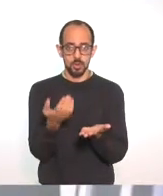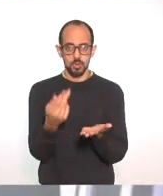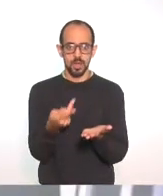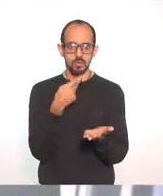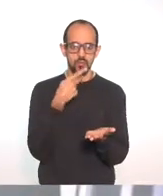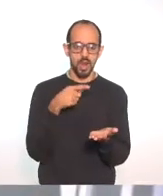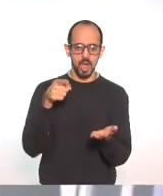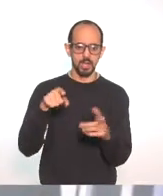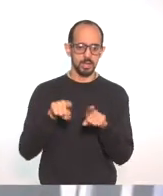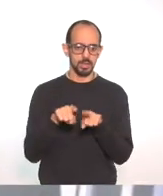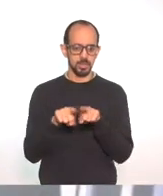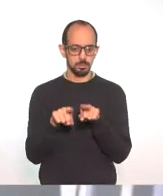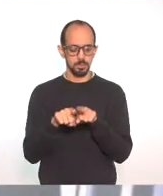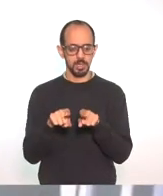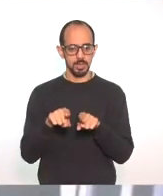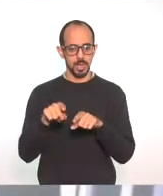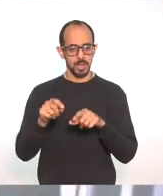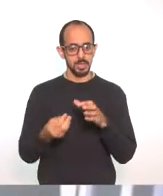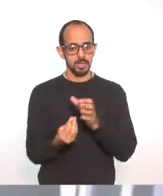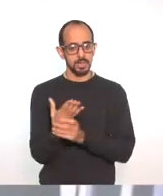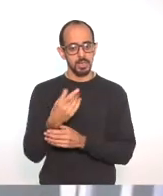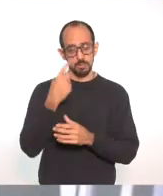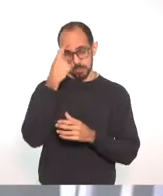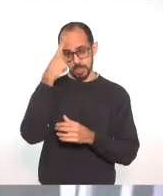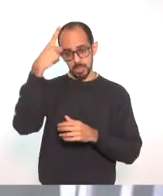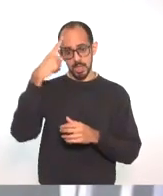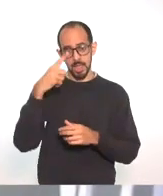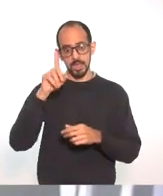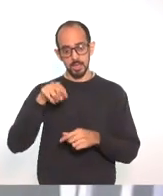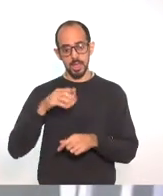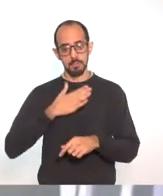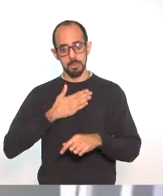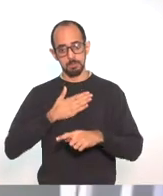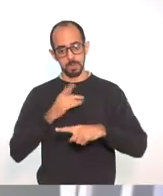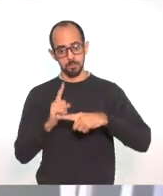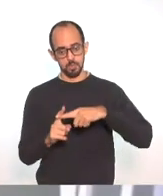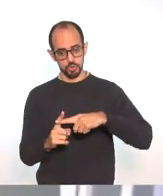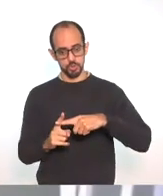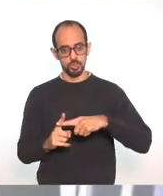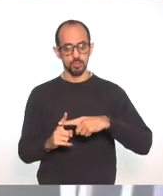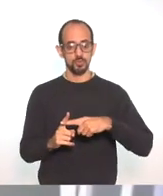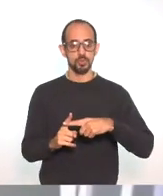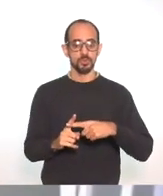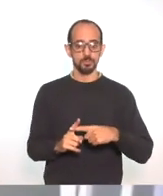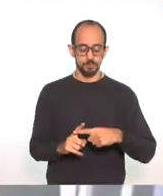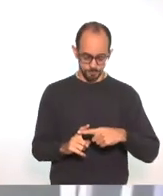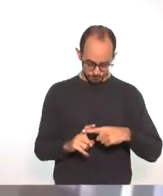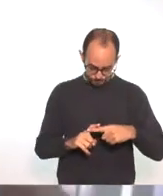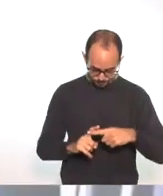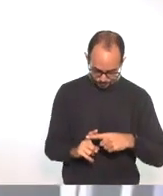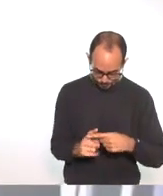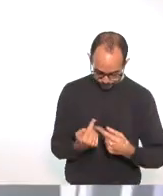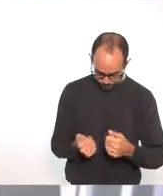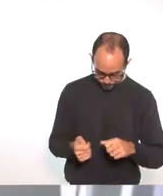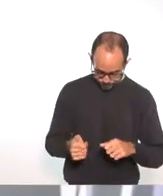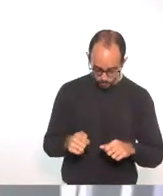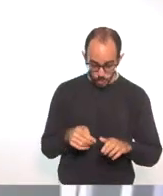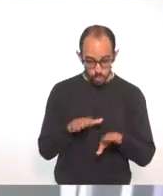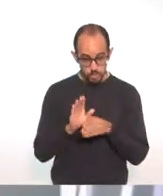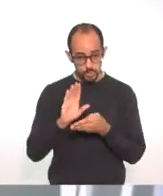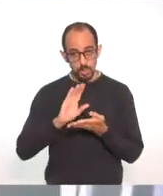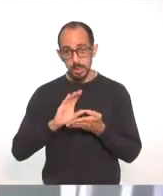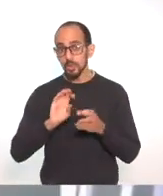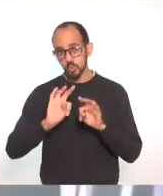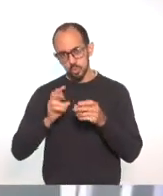digamos uma ideia quem parece muito positiva Deputado Municipal de Presidente Bernardes Antônio Conselheiro Vicente